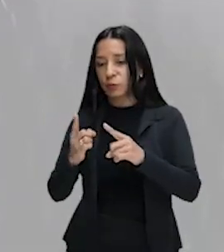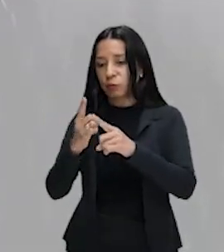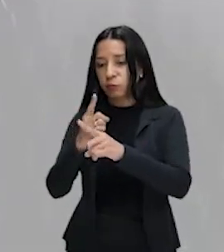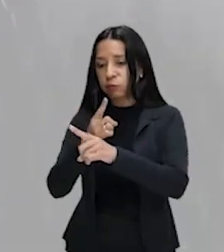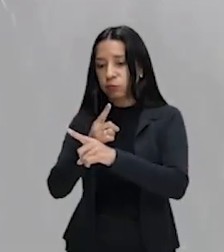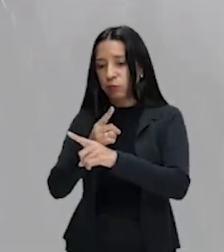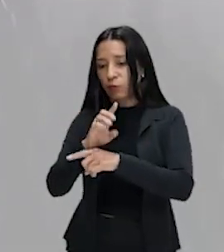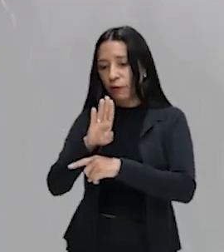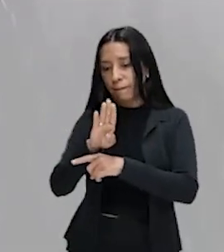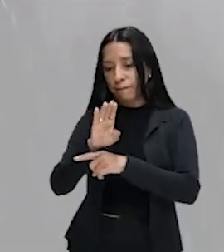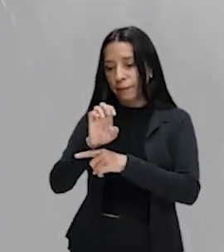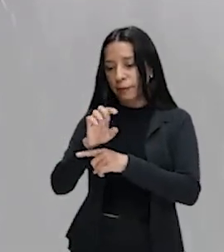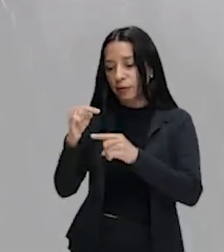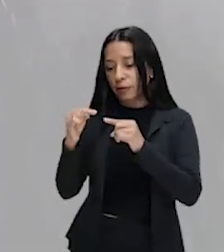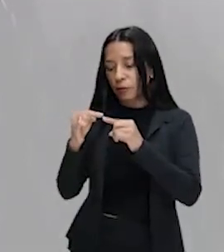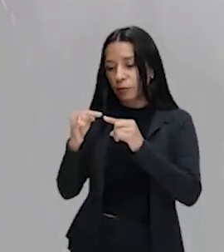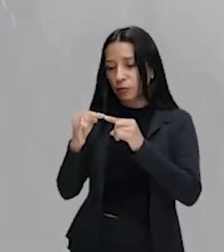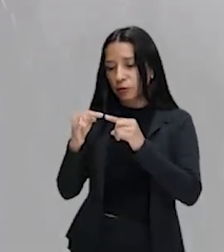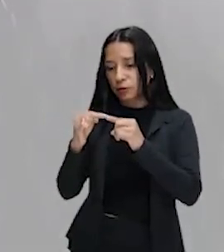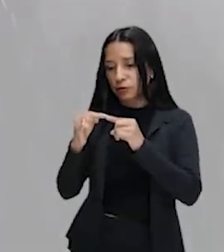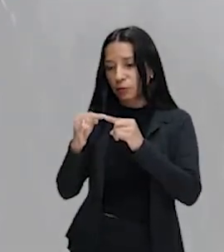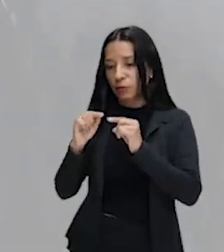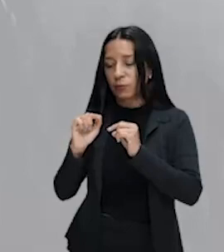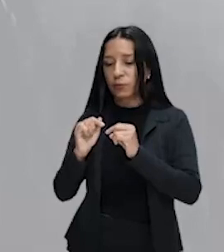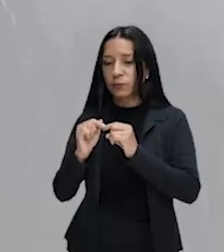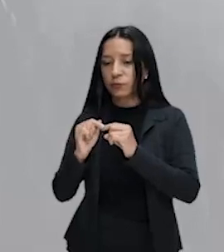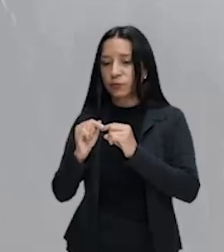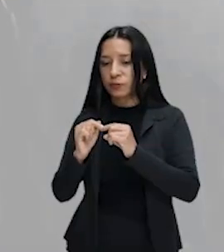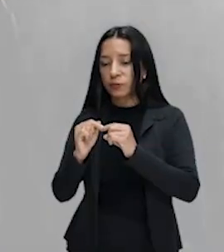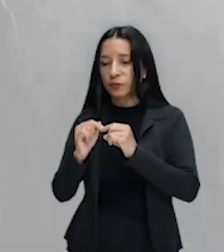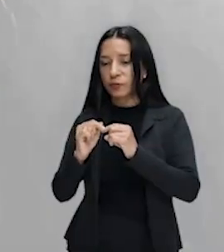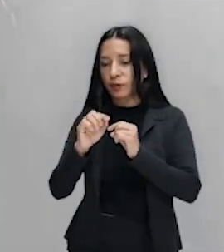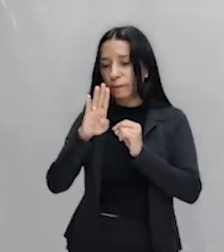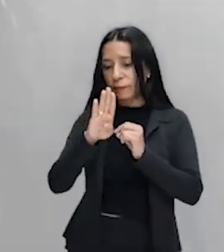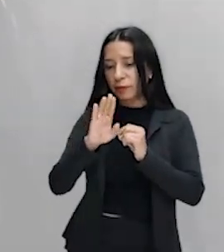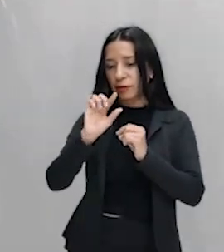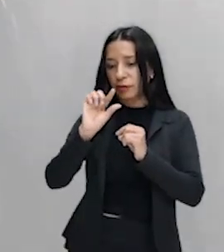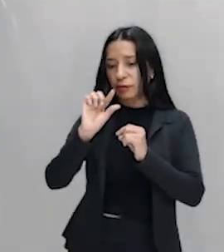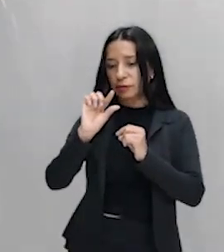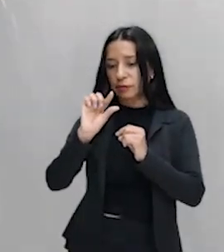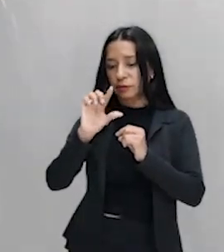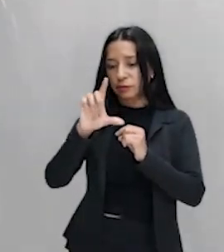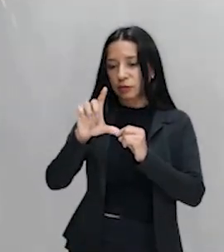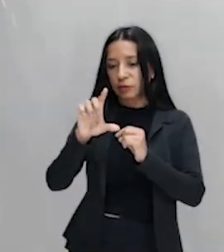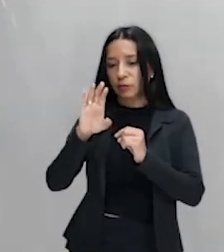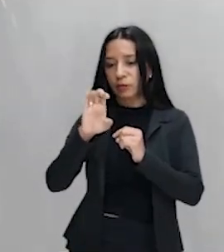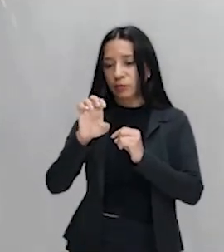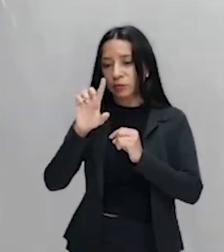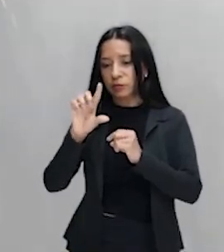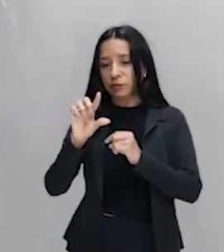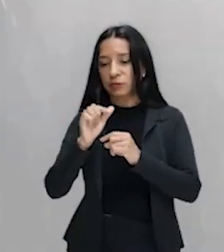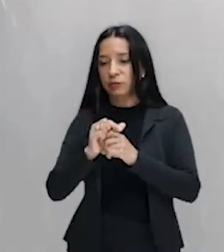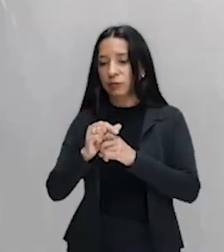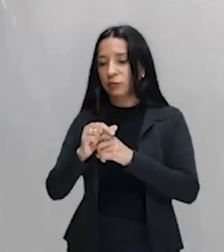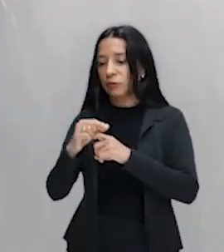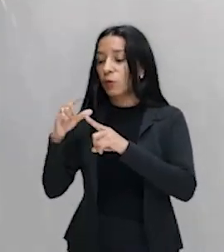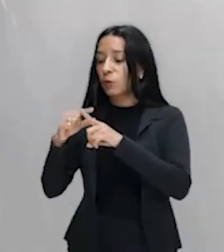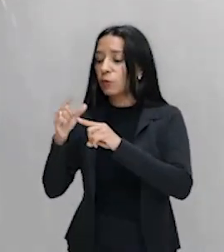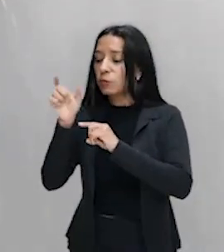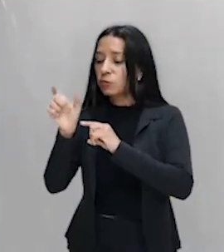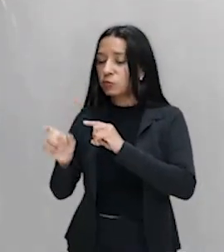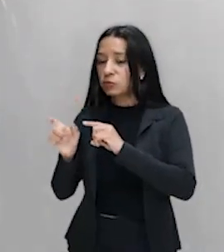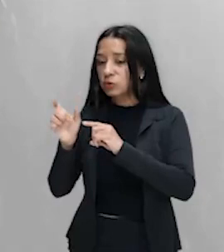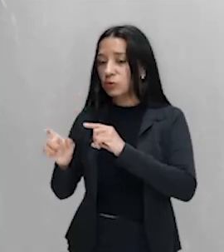formar a primeira combinação de gameta. Bzão, Ezão. O segundo gameta vai ser o quê? Eu vou pegar este